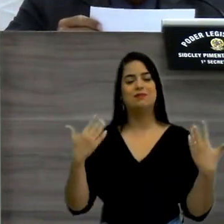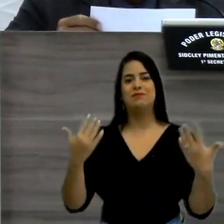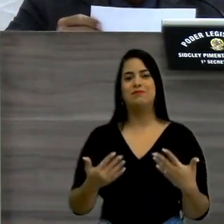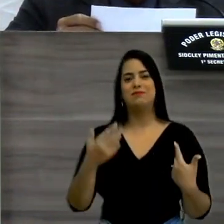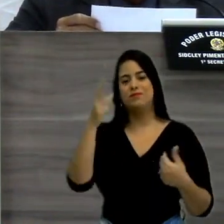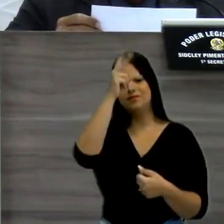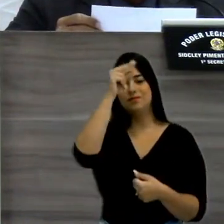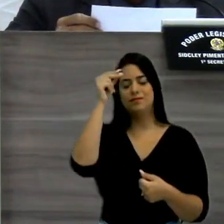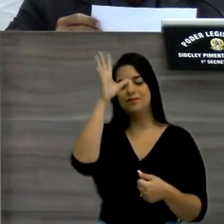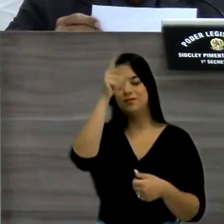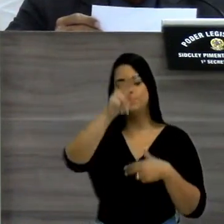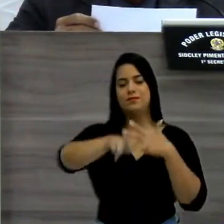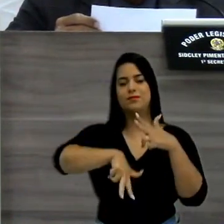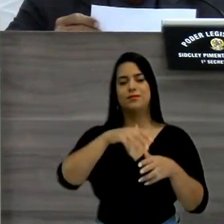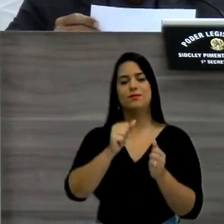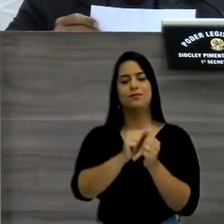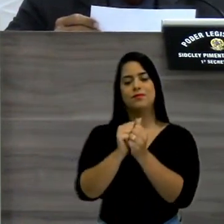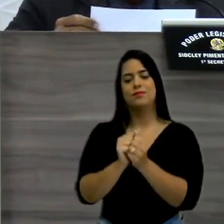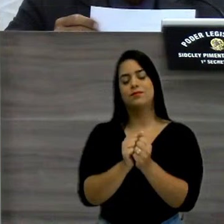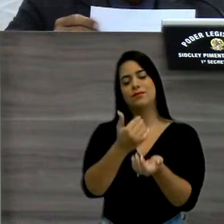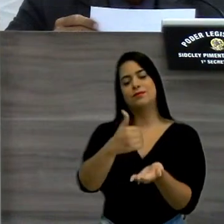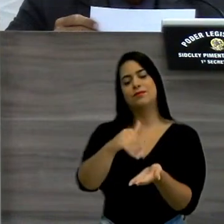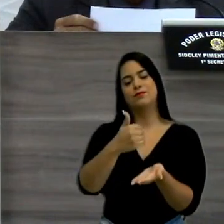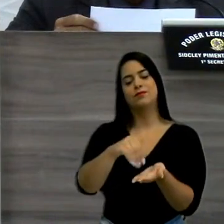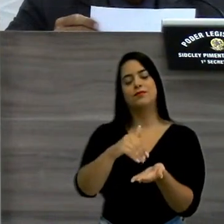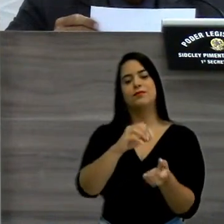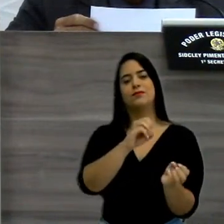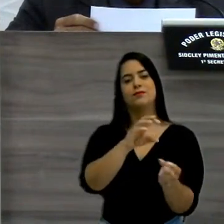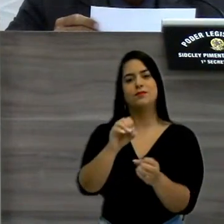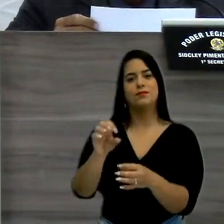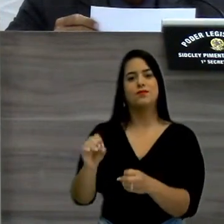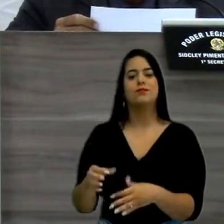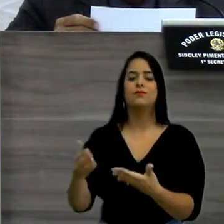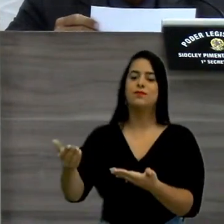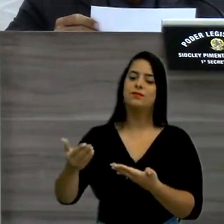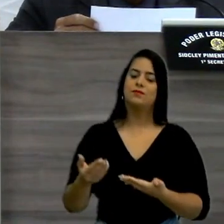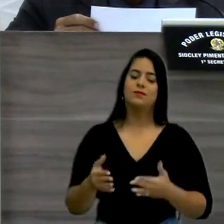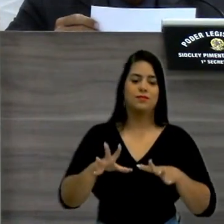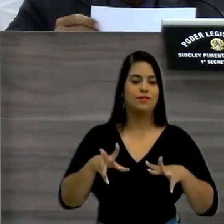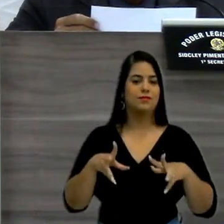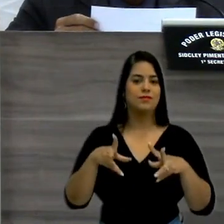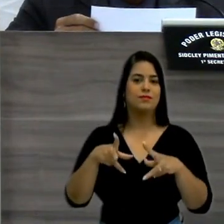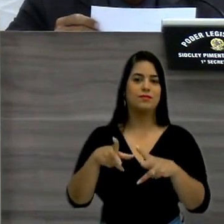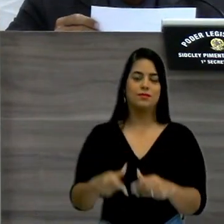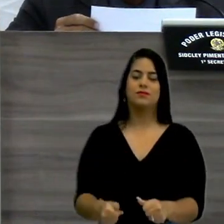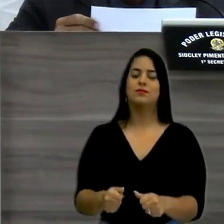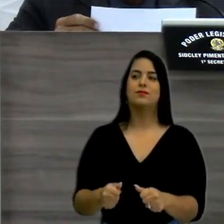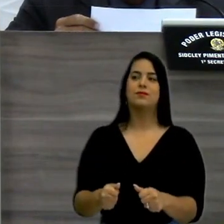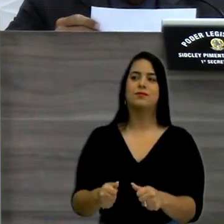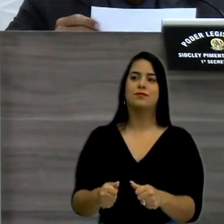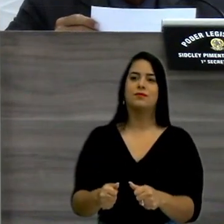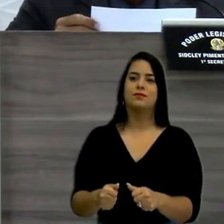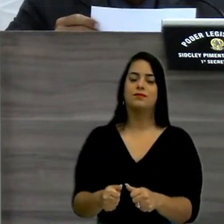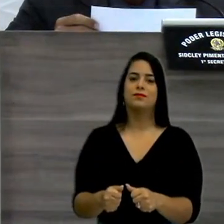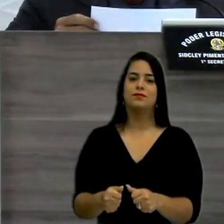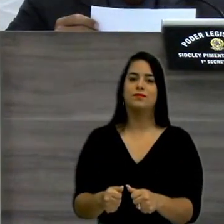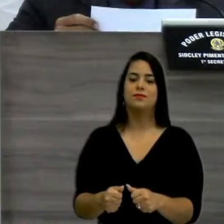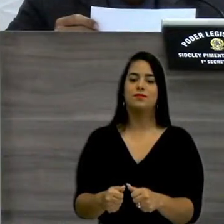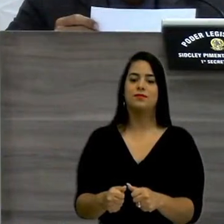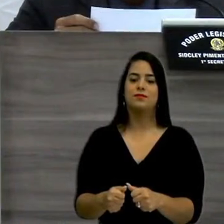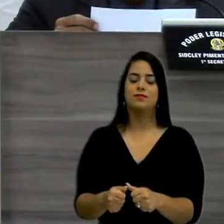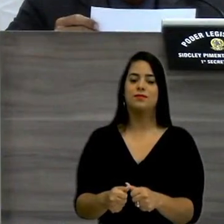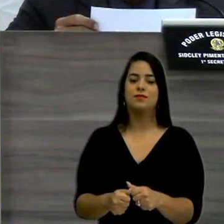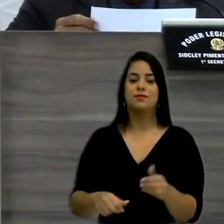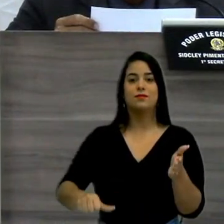São Bentuna, através da Secretaria Municipal de Educação, tem a honra de convidar todos os integrantes desta Casa Legislativa para prestigiarem